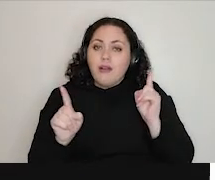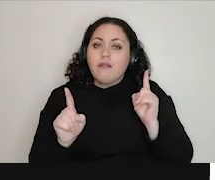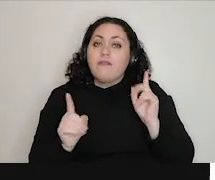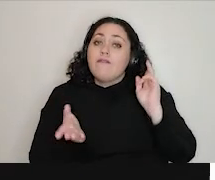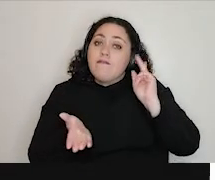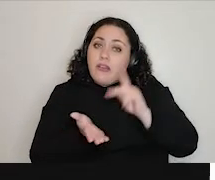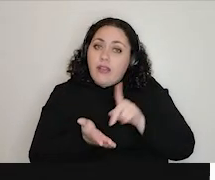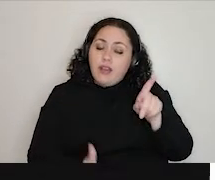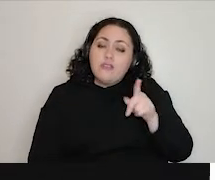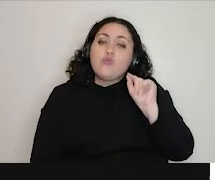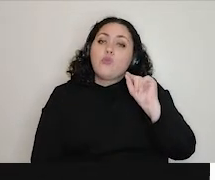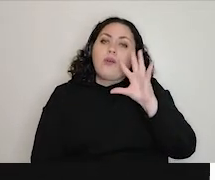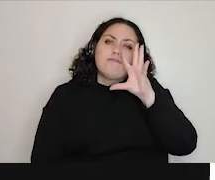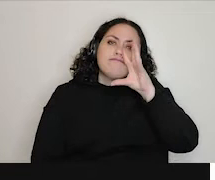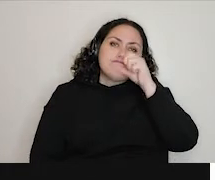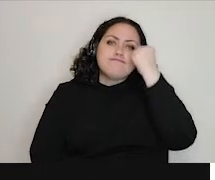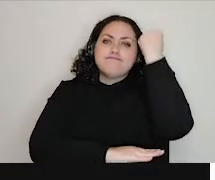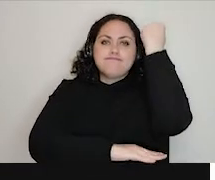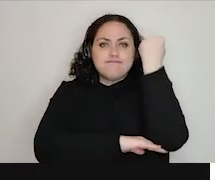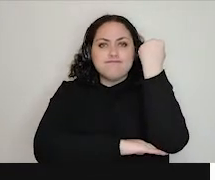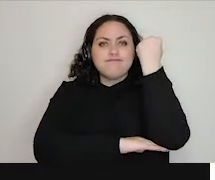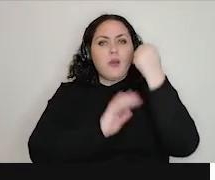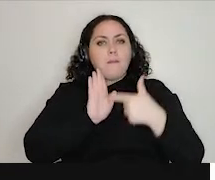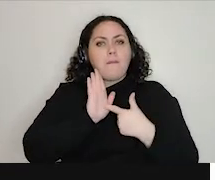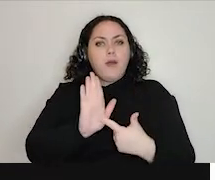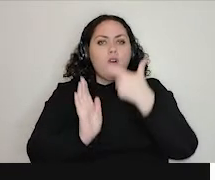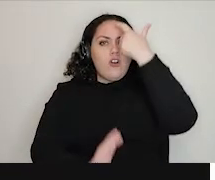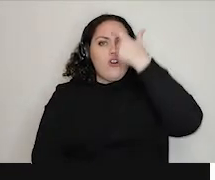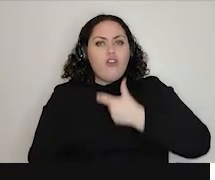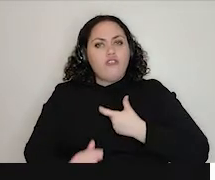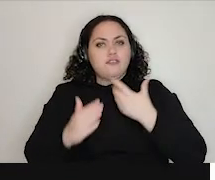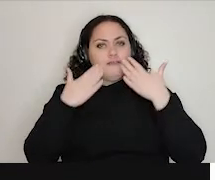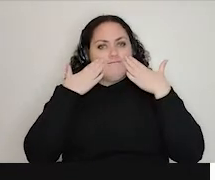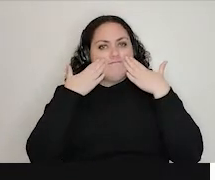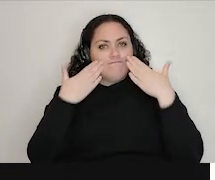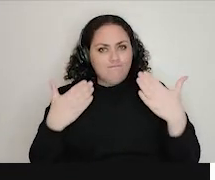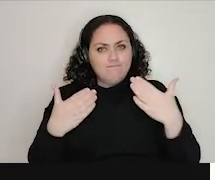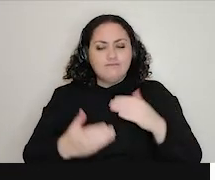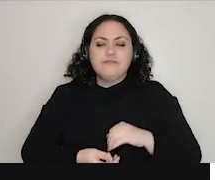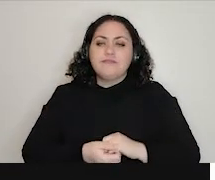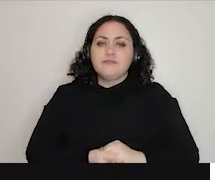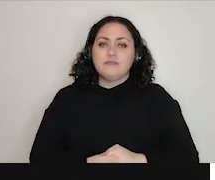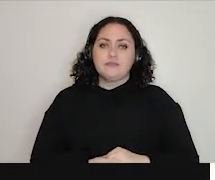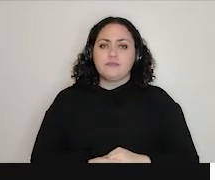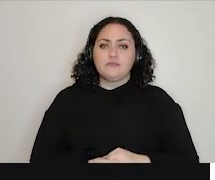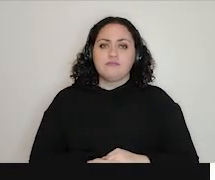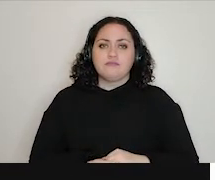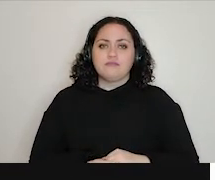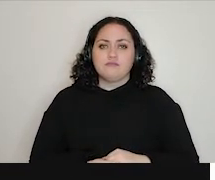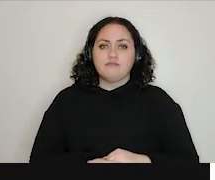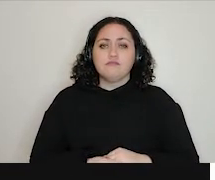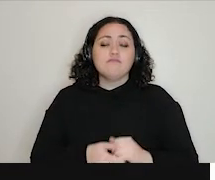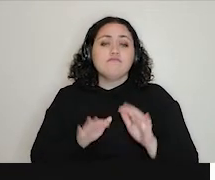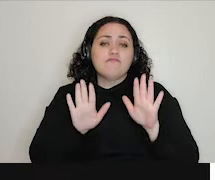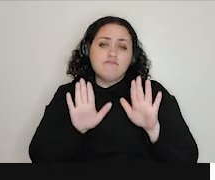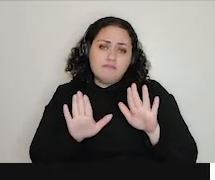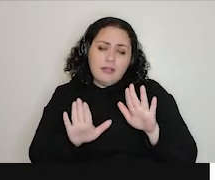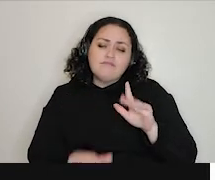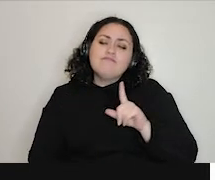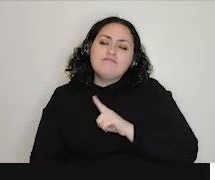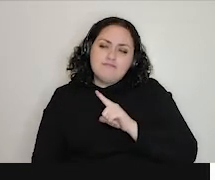porque fazia as pessoas rirem, mas que era uma forma de resistência também, de mostrar sua cara. Mas que